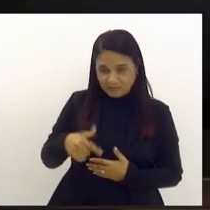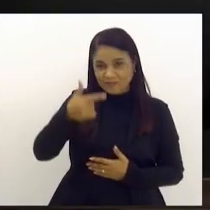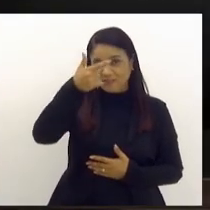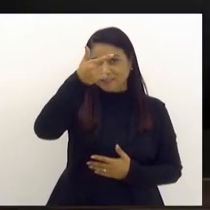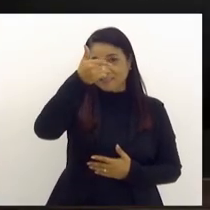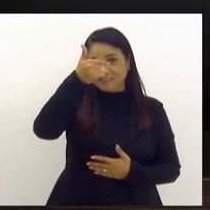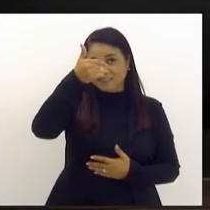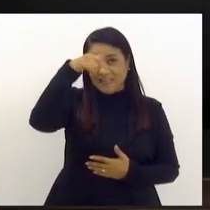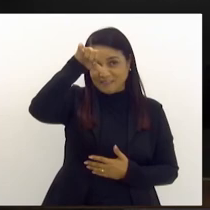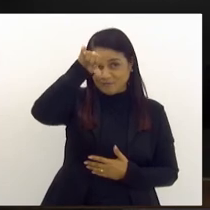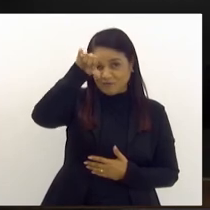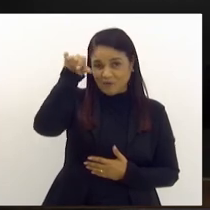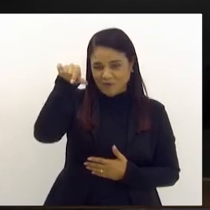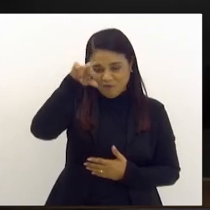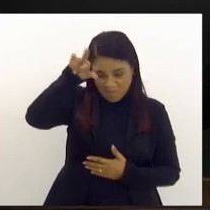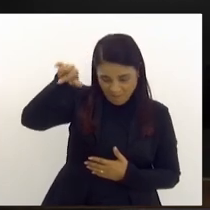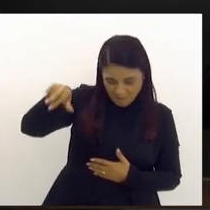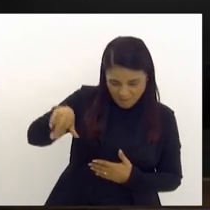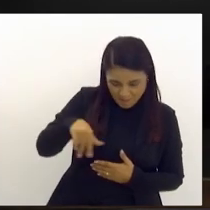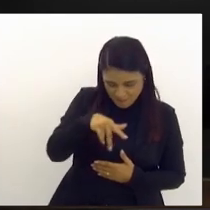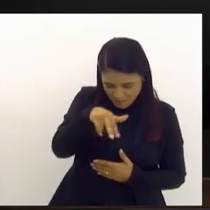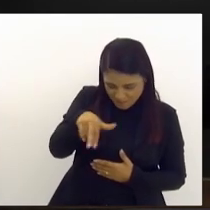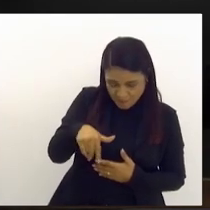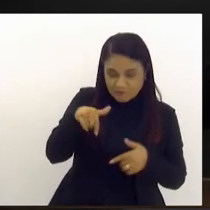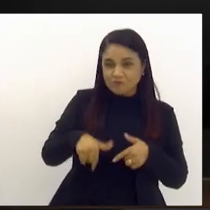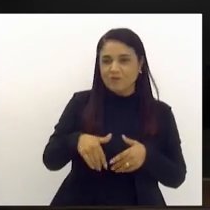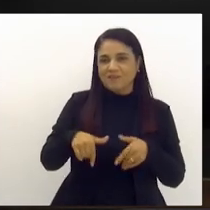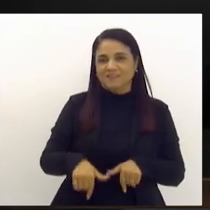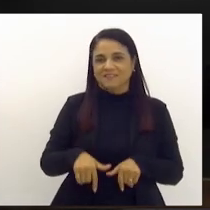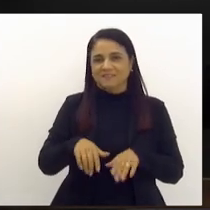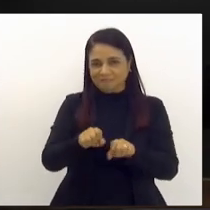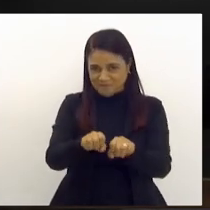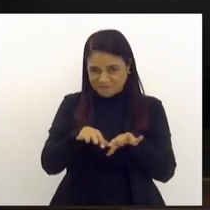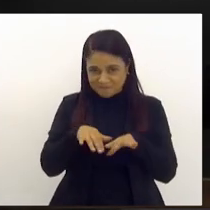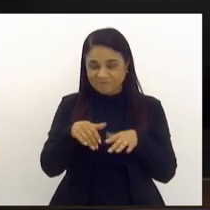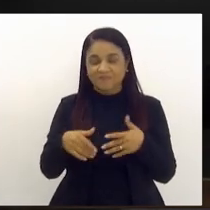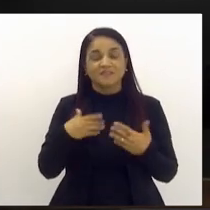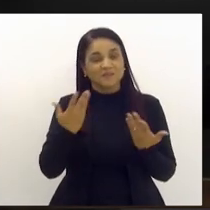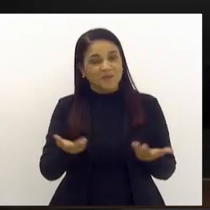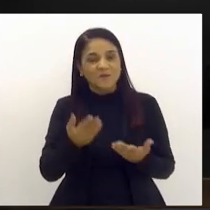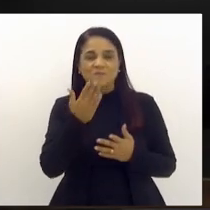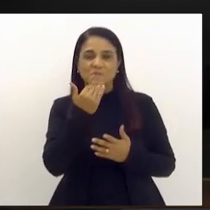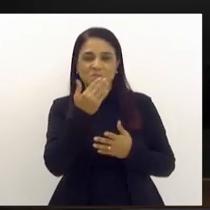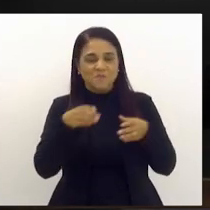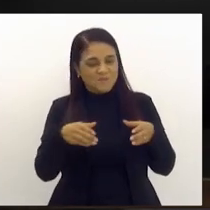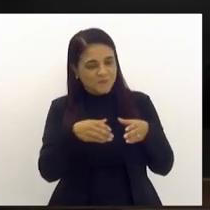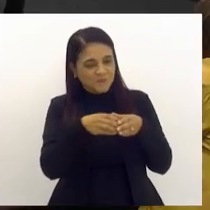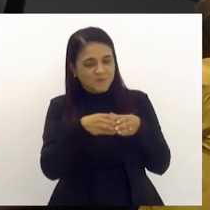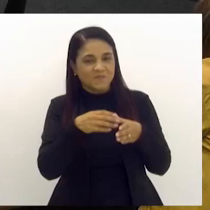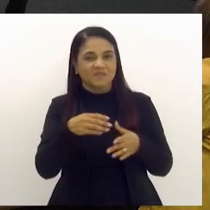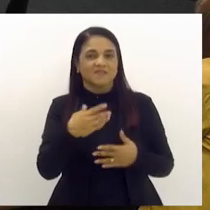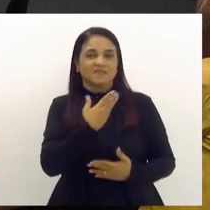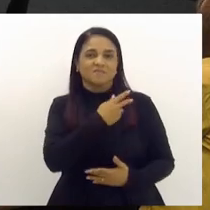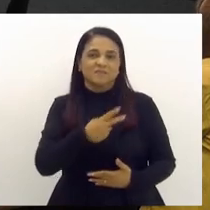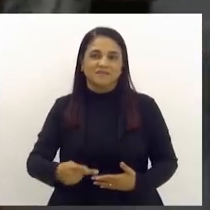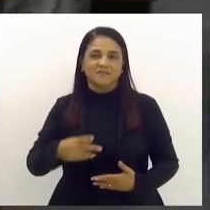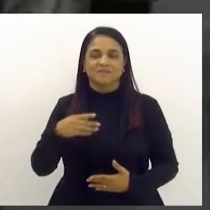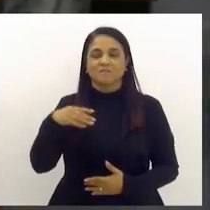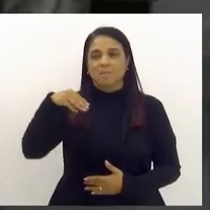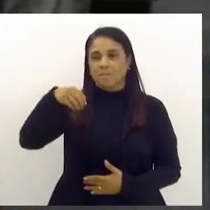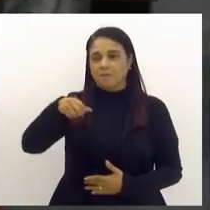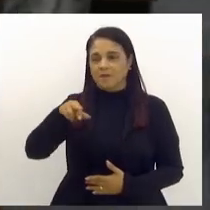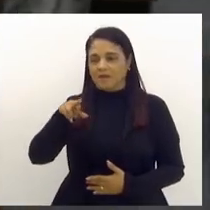Pela Comissão de Segurança Alimentar, nossa querida amiga presidenta, deputada Marina, do MST.